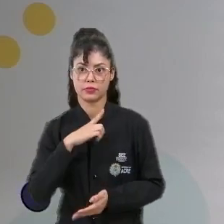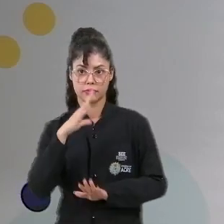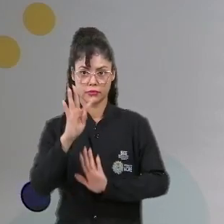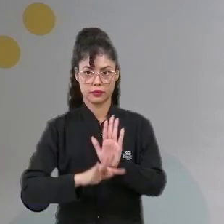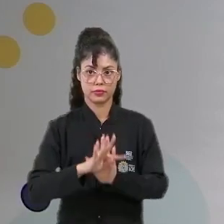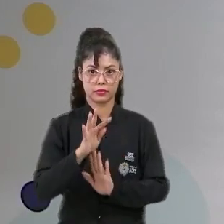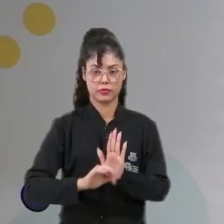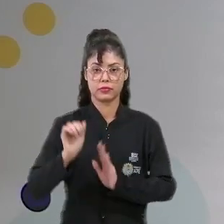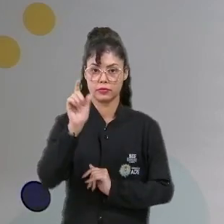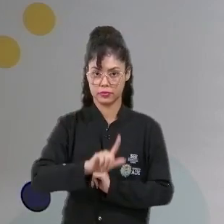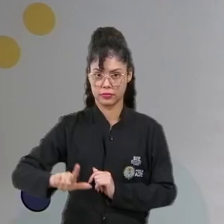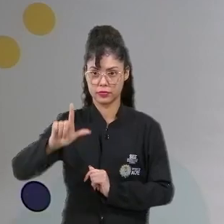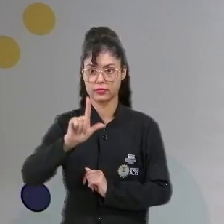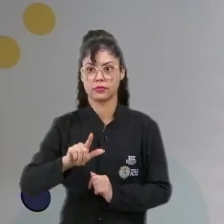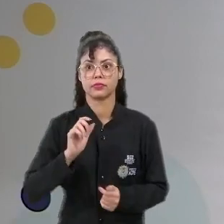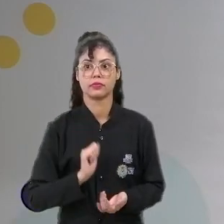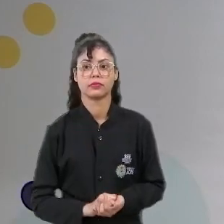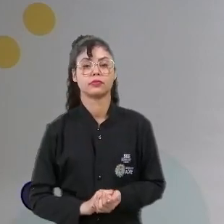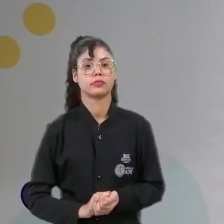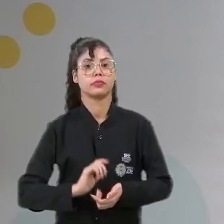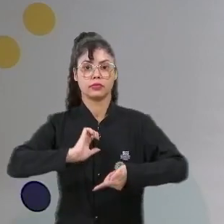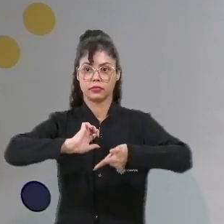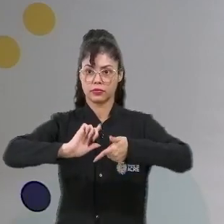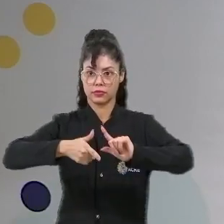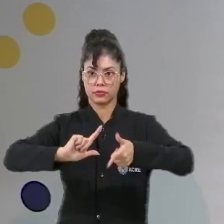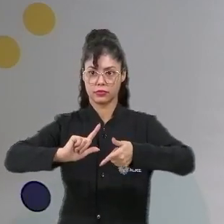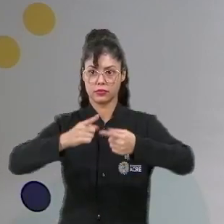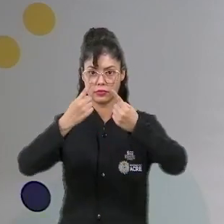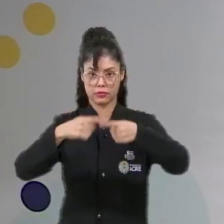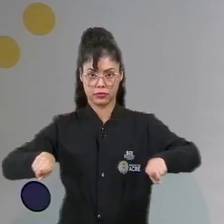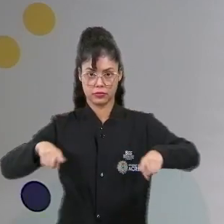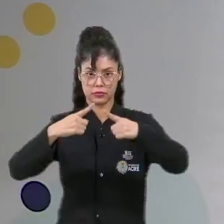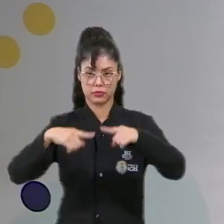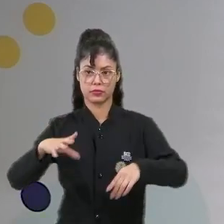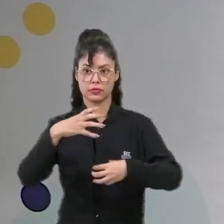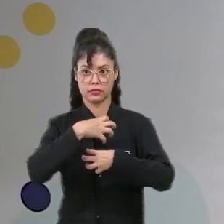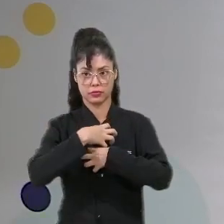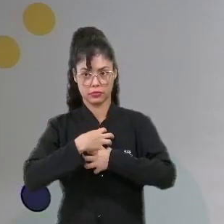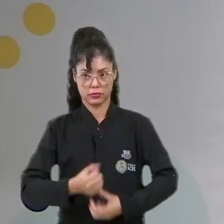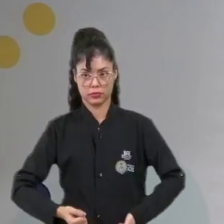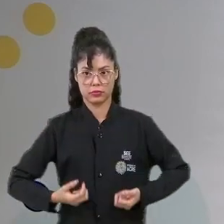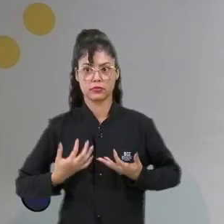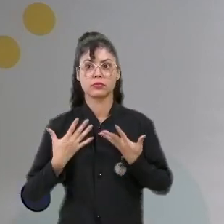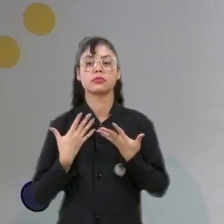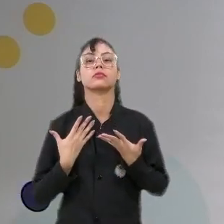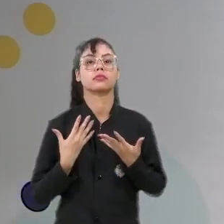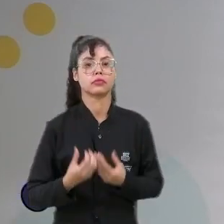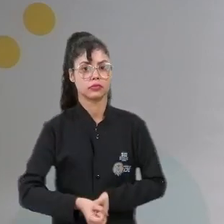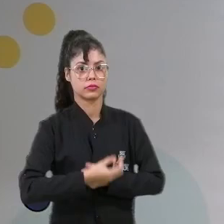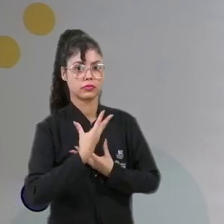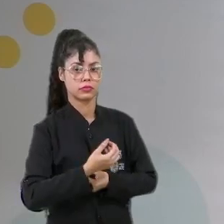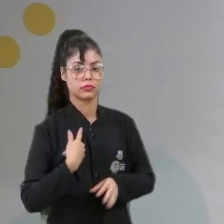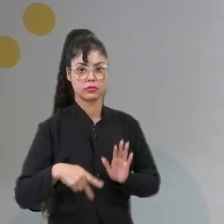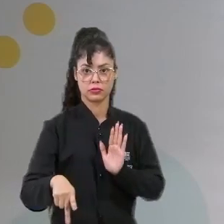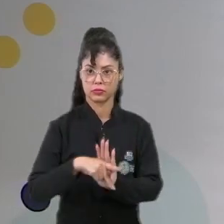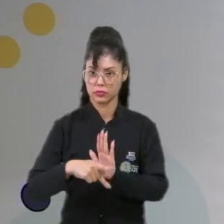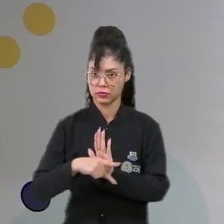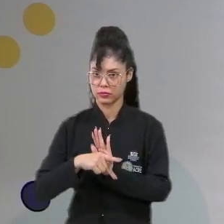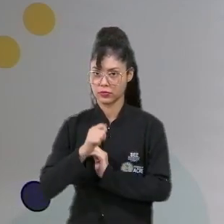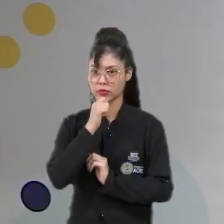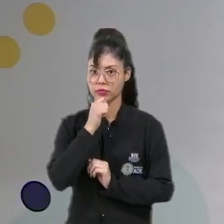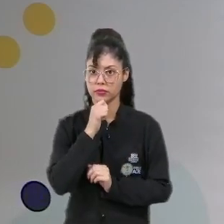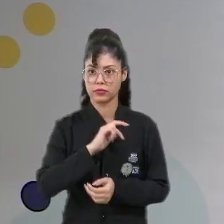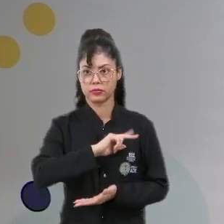texto literário, eu tenho na letra de uma música, na essência ali, um poema, há esse jogo